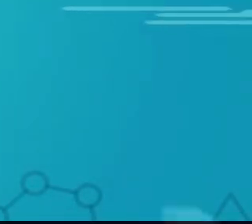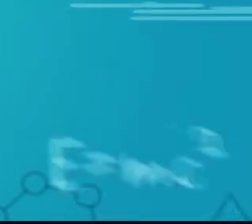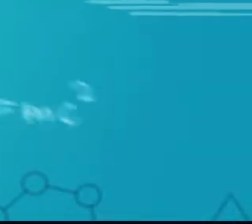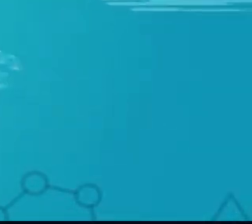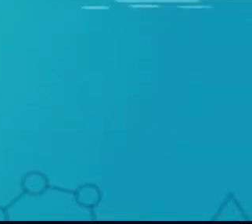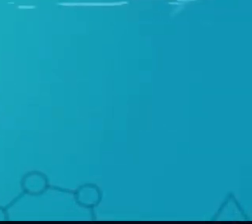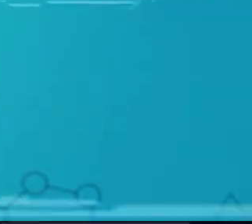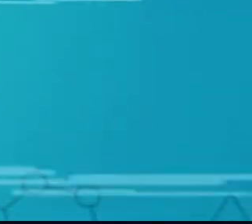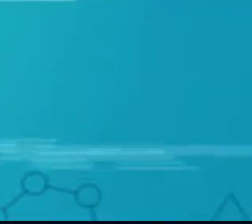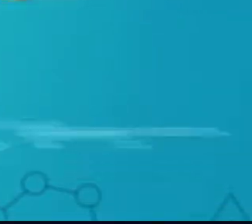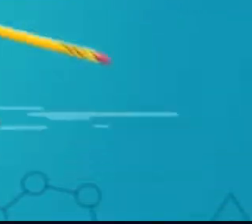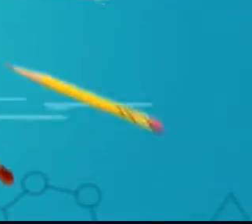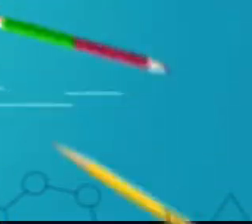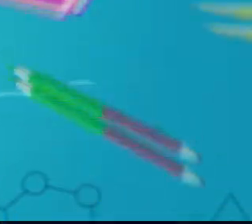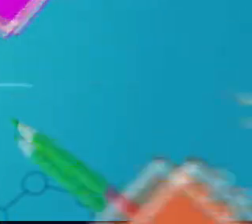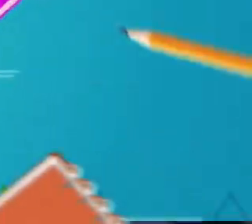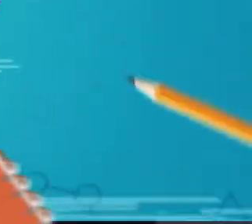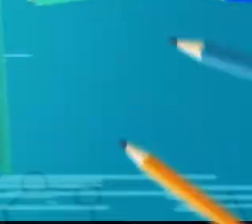o